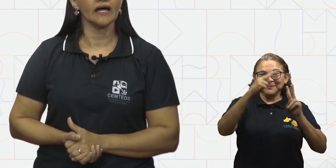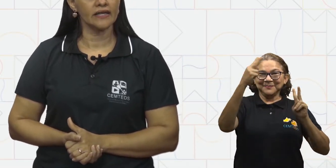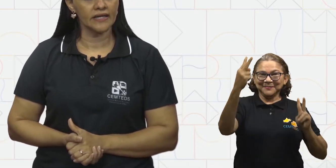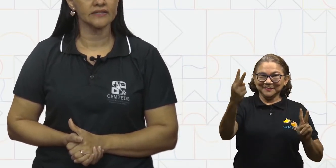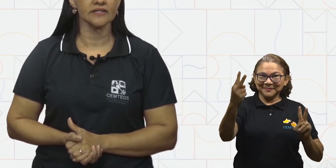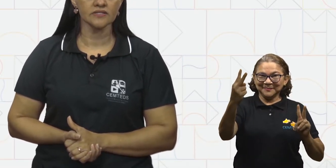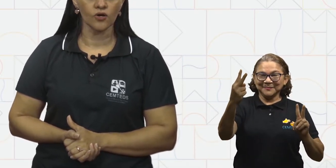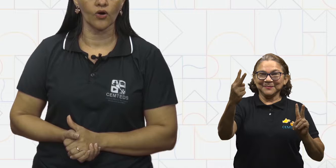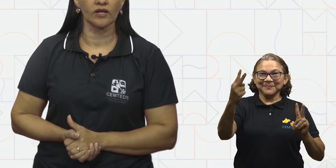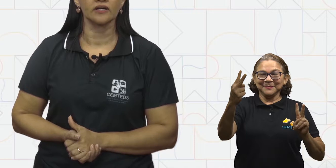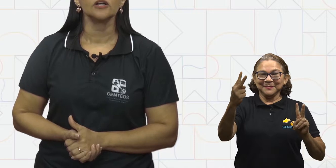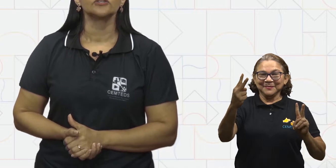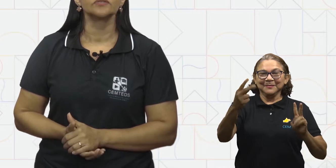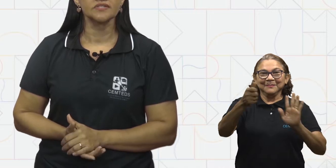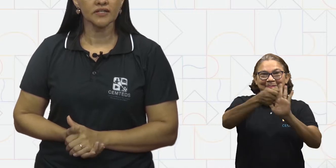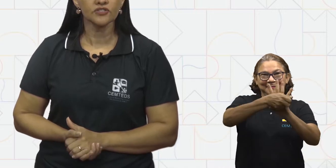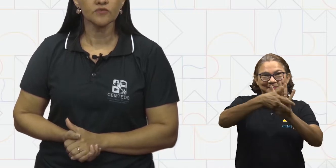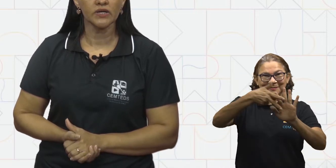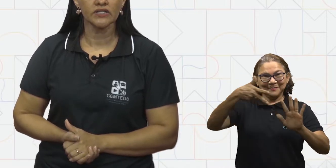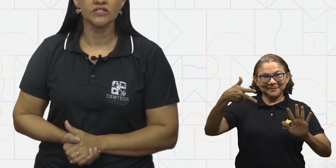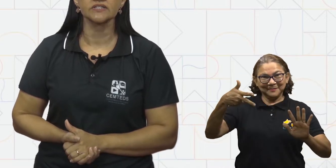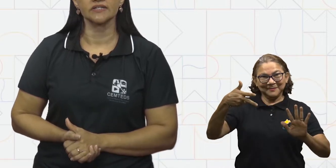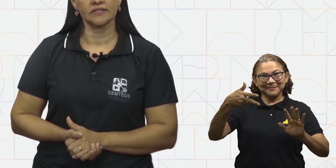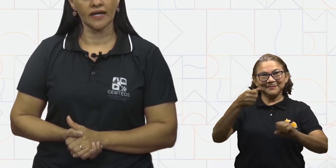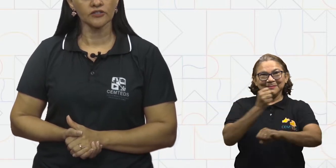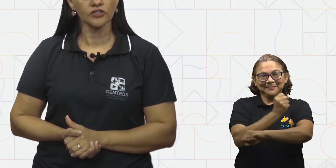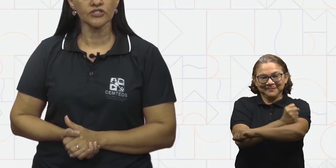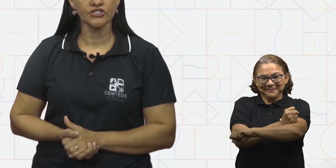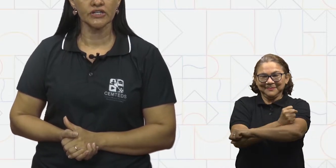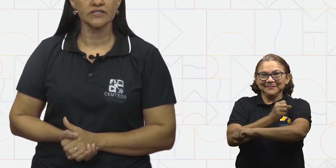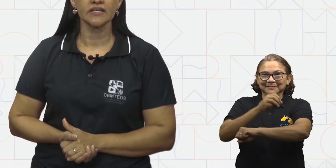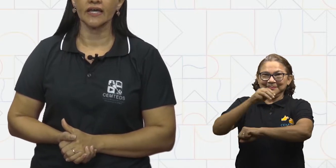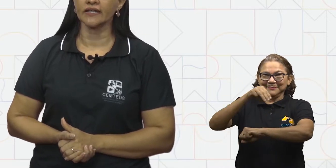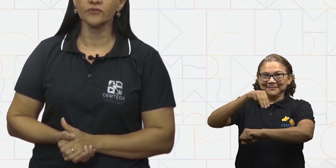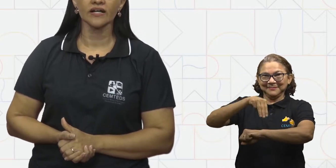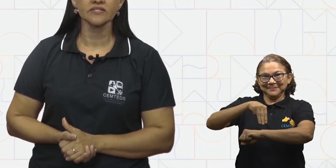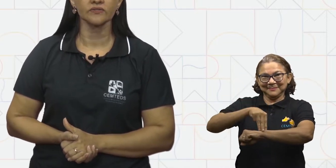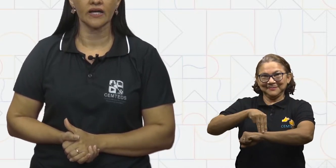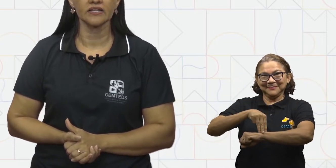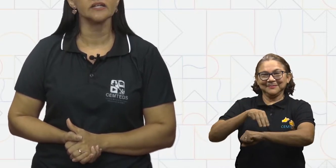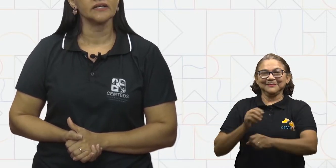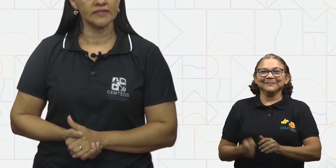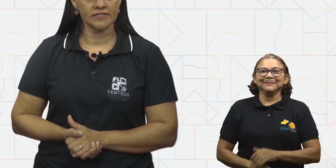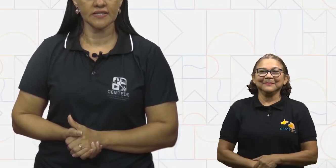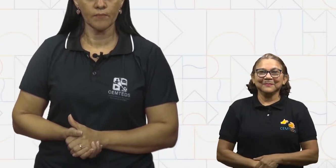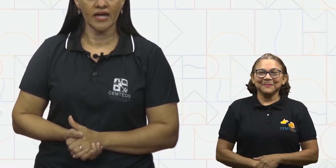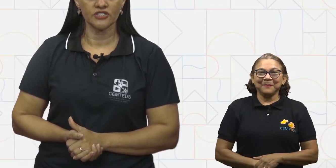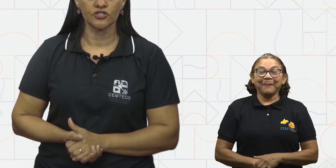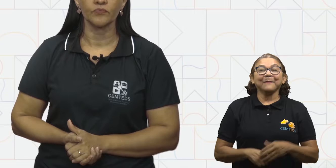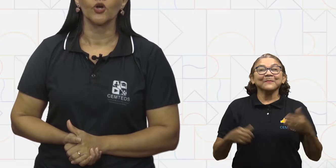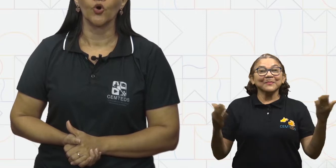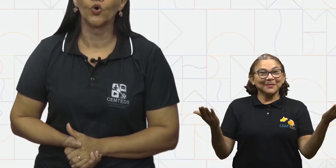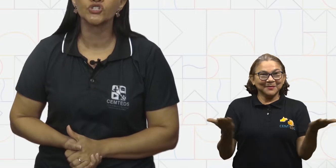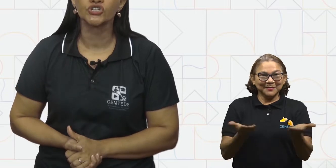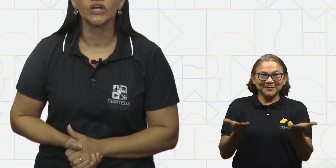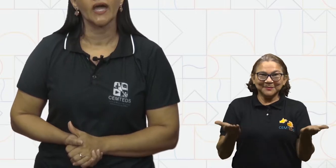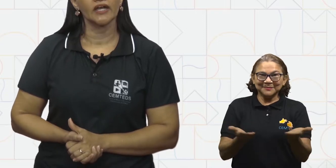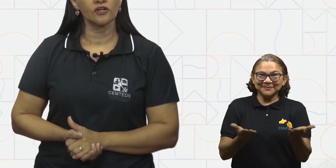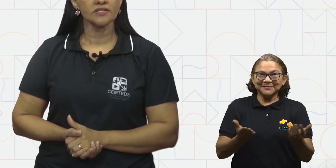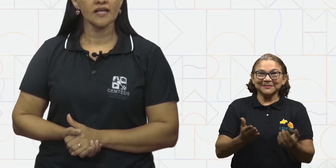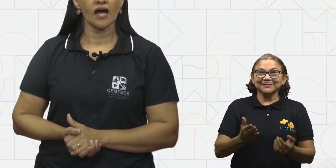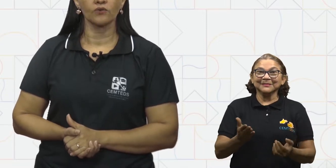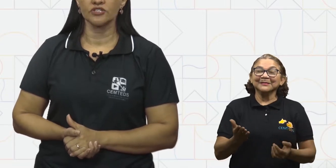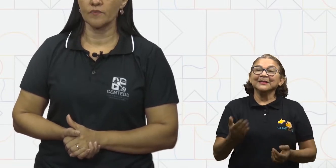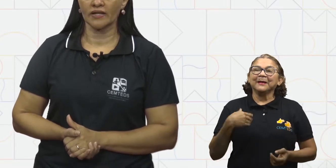Aprender Além da Escola, do Centro de Mídias e Tecnologias Educacionais da CEMED. Hoje,